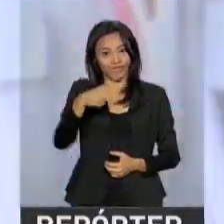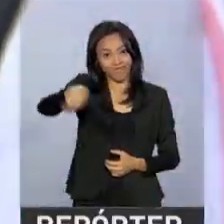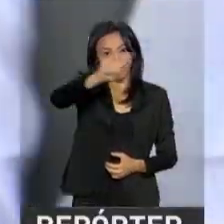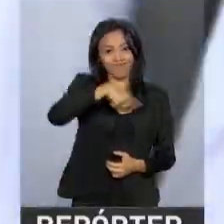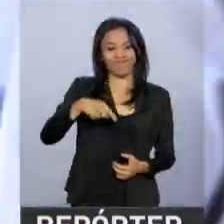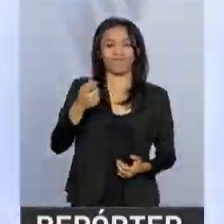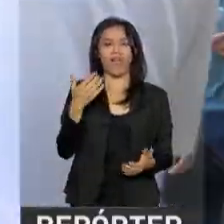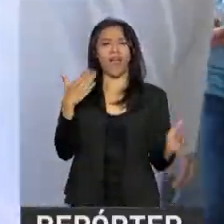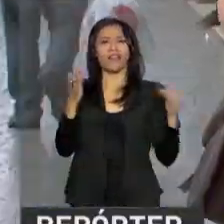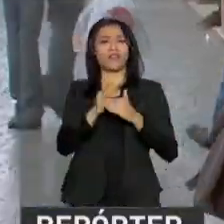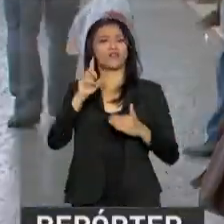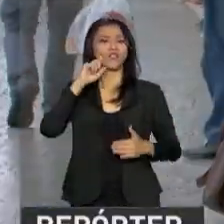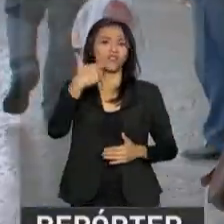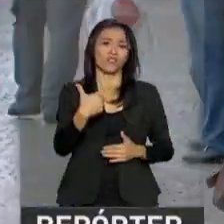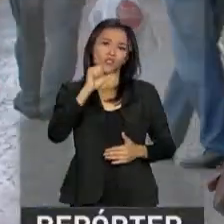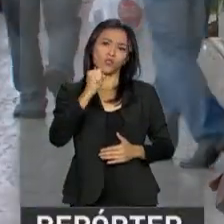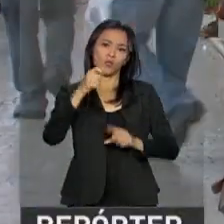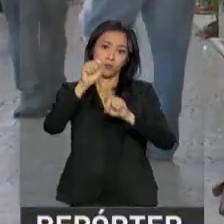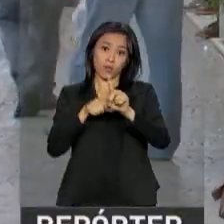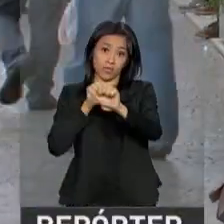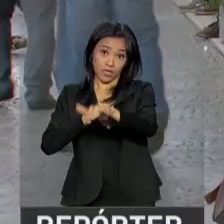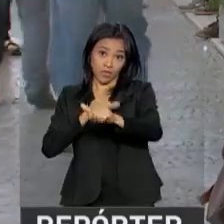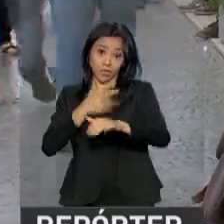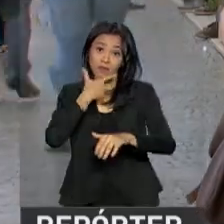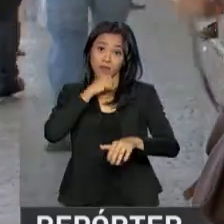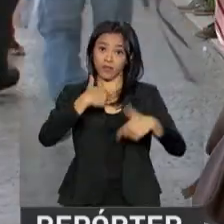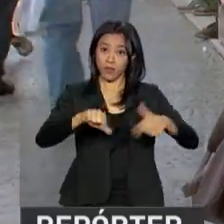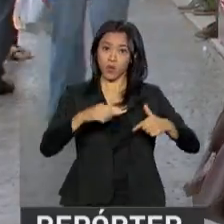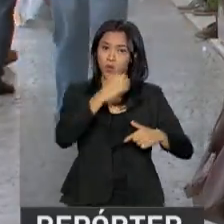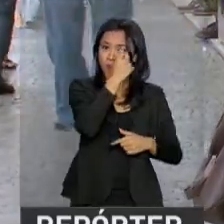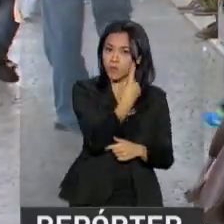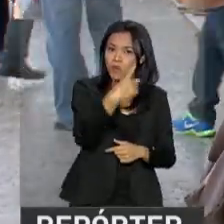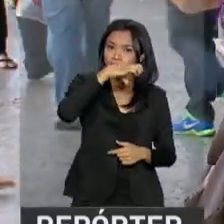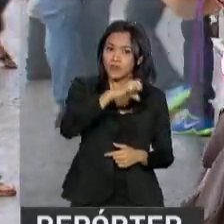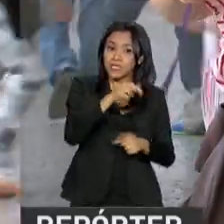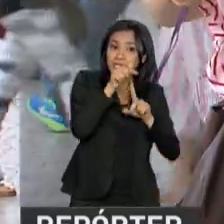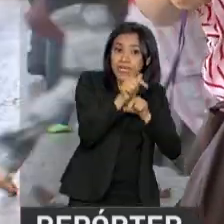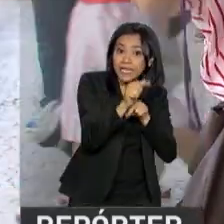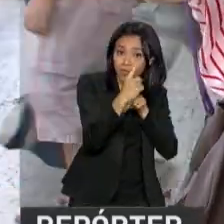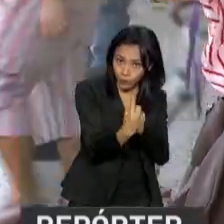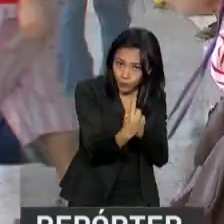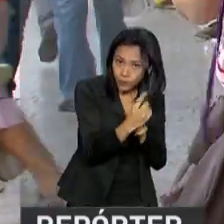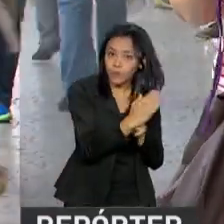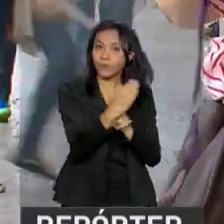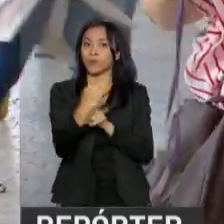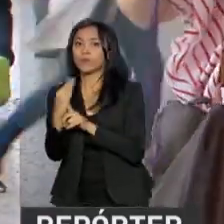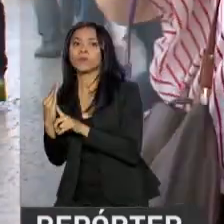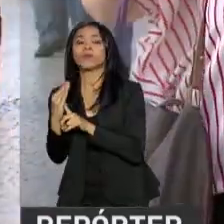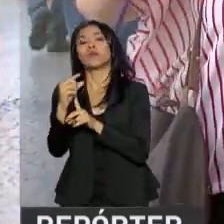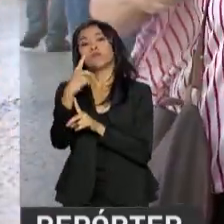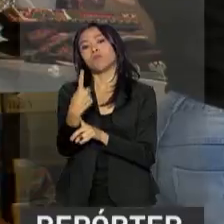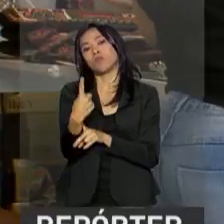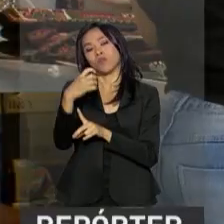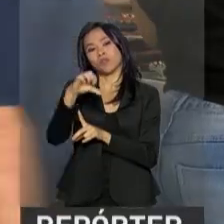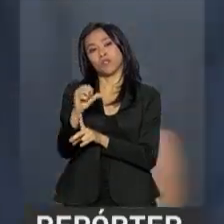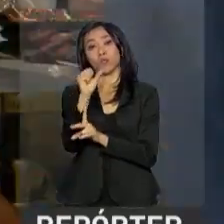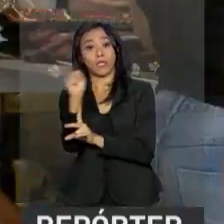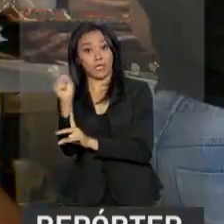28 de setembro todos que trabalharam entre 1971 e 1988